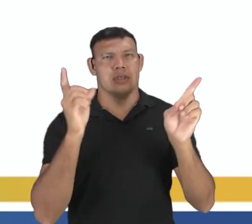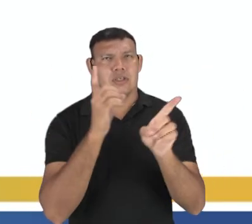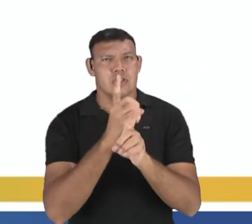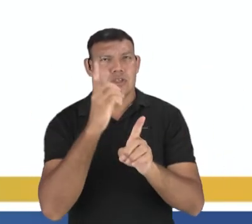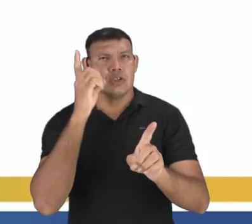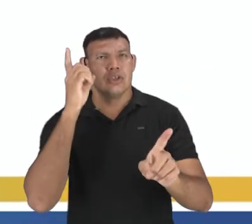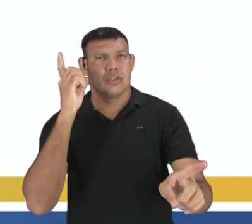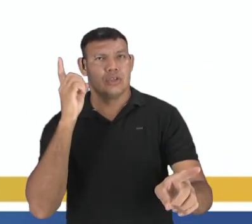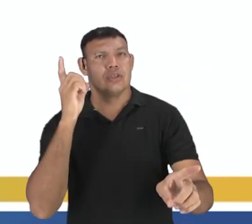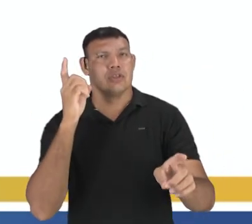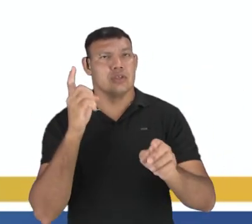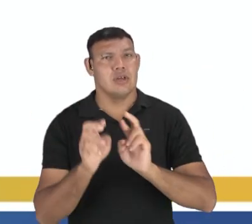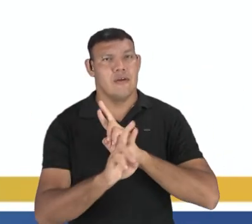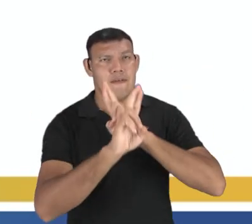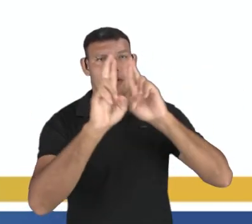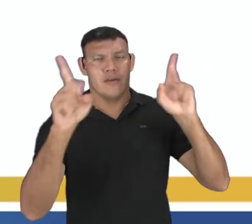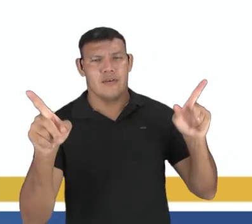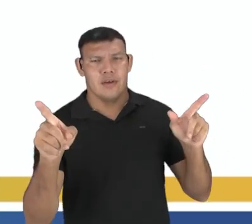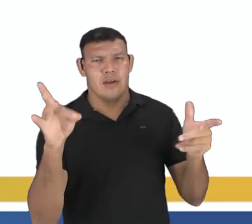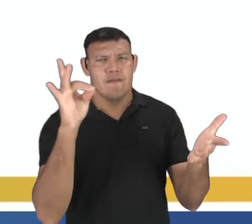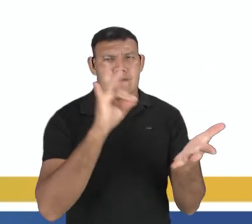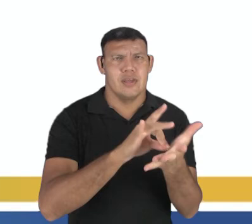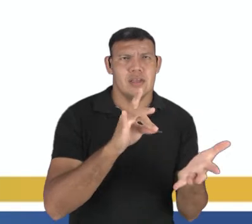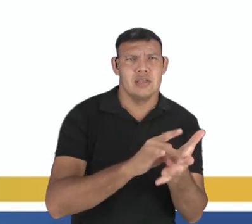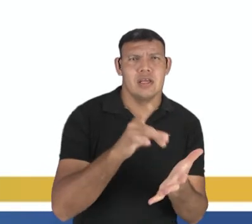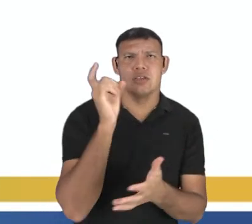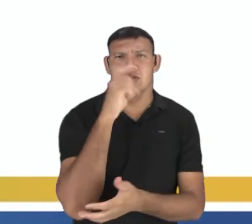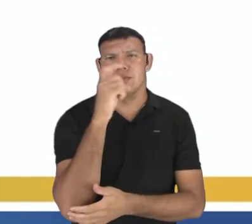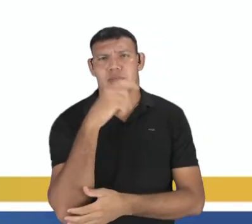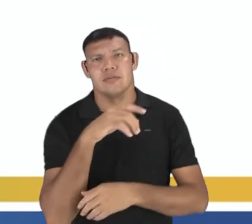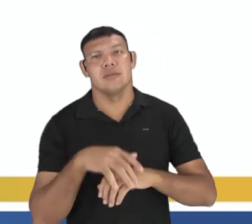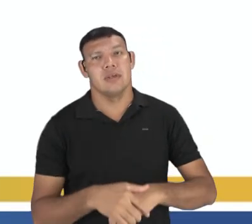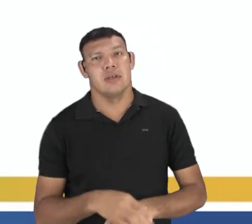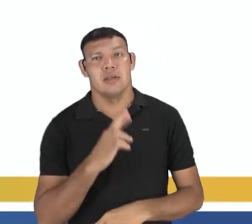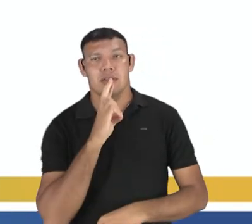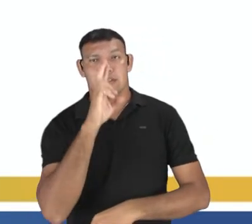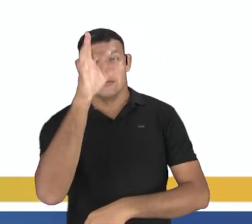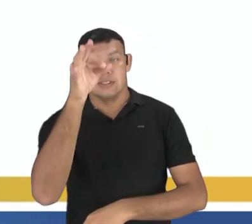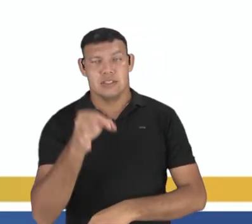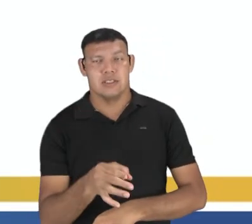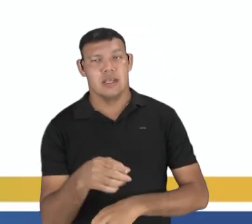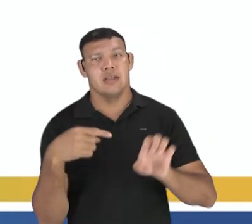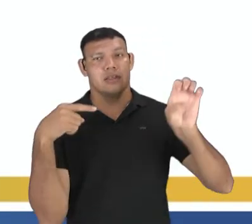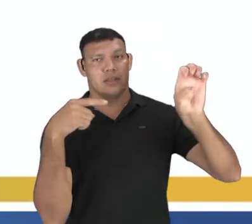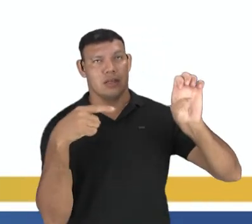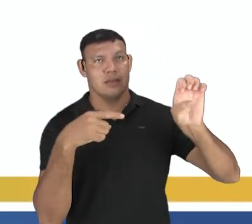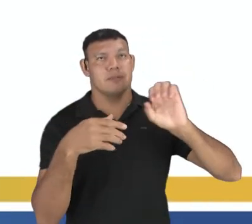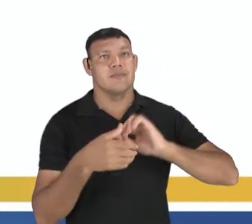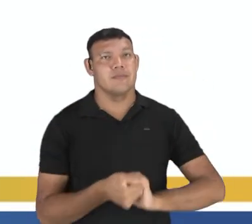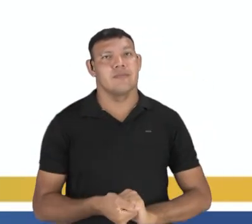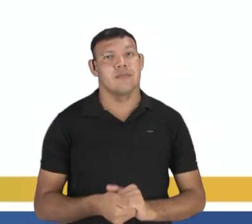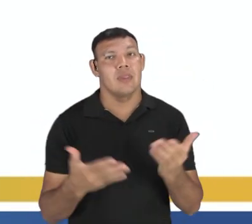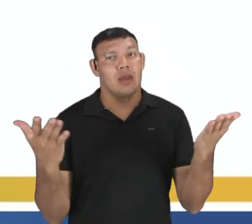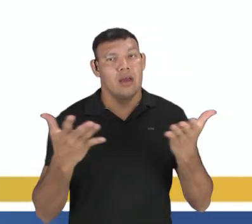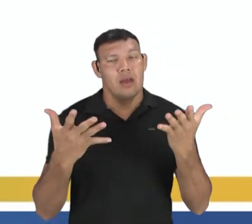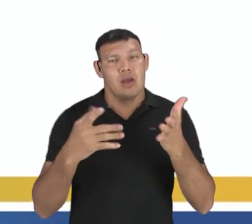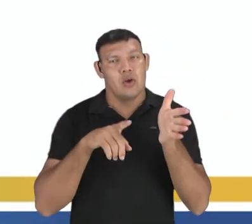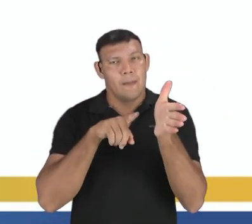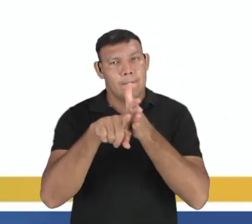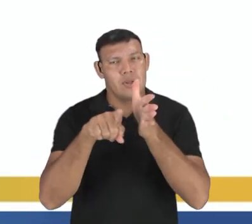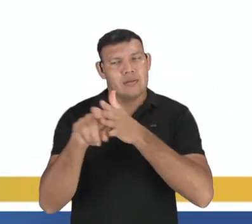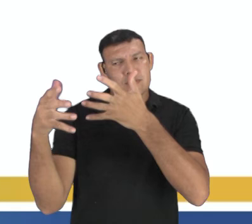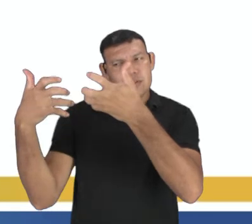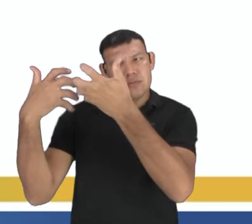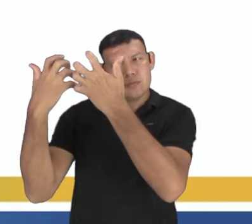saber o que é e o que não é ciência. Então, a alternativa E. Agora eu trago para vocês uma atividade de reflexão crítica, que